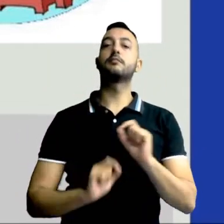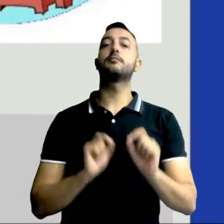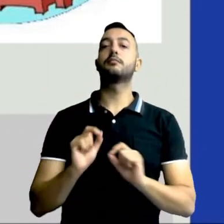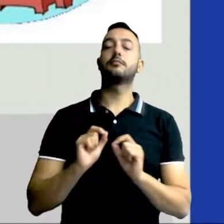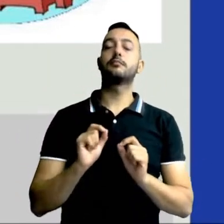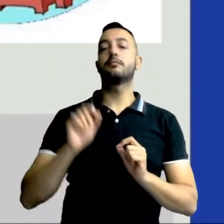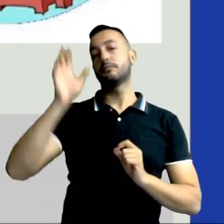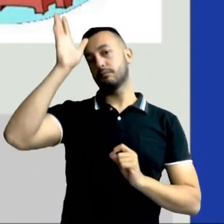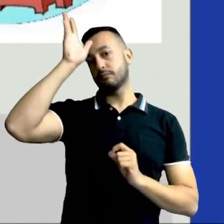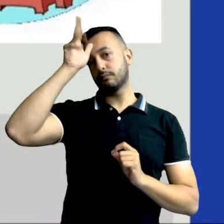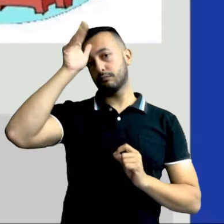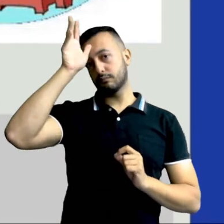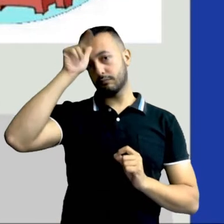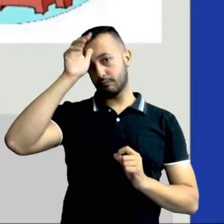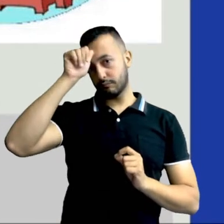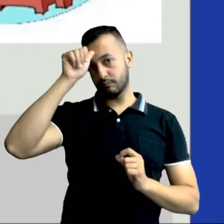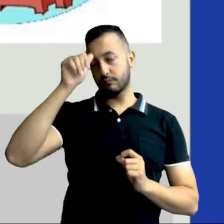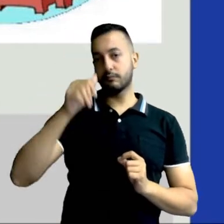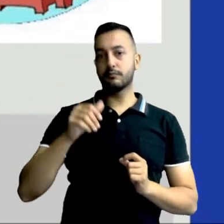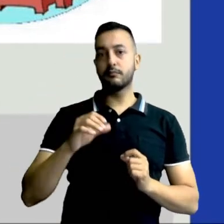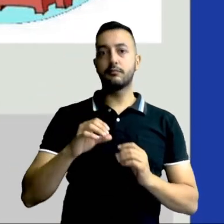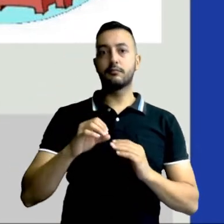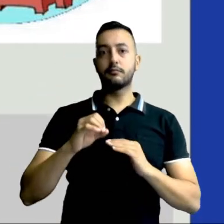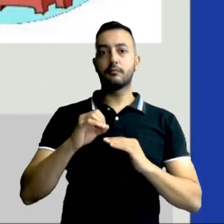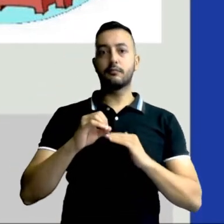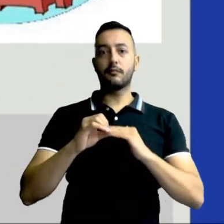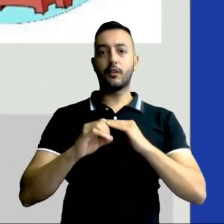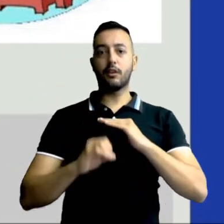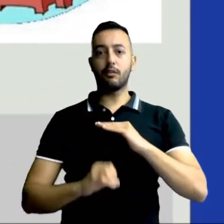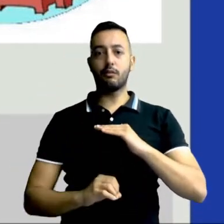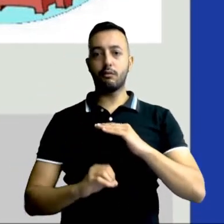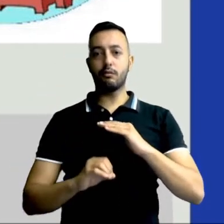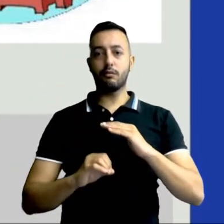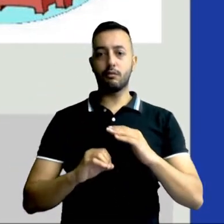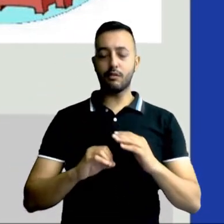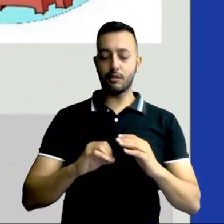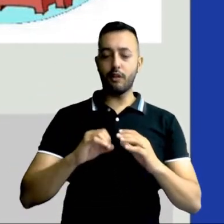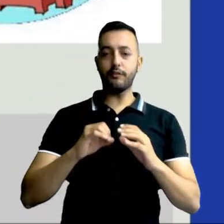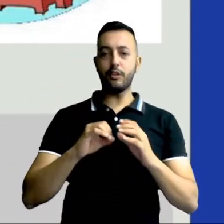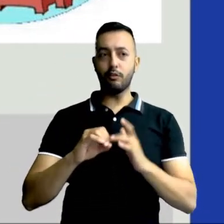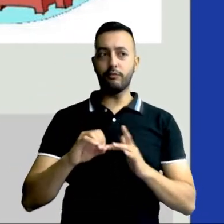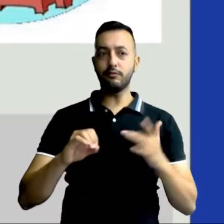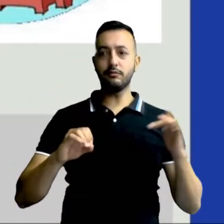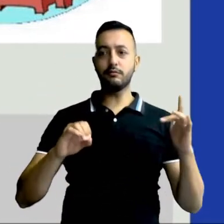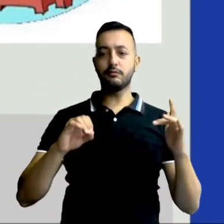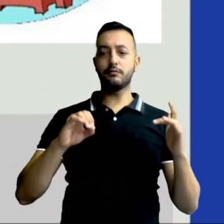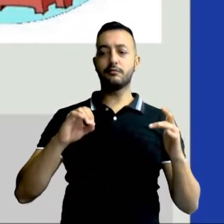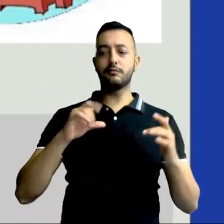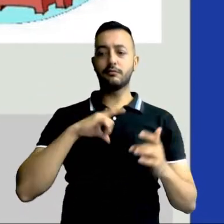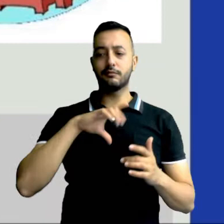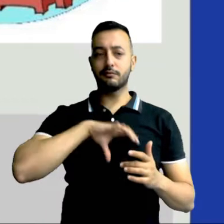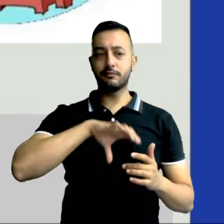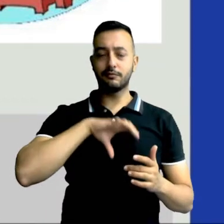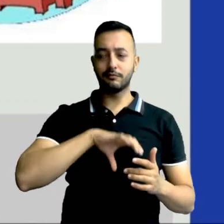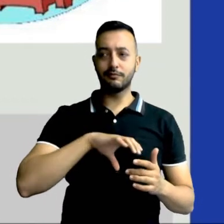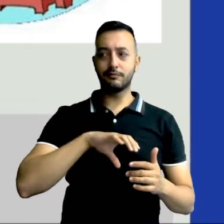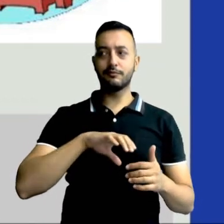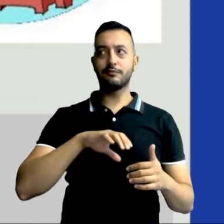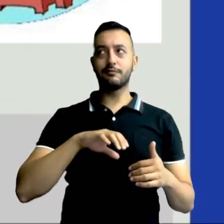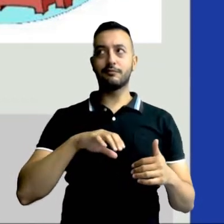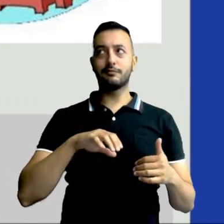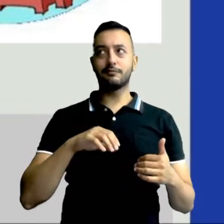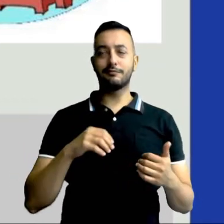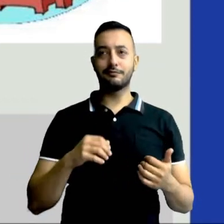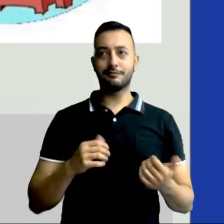o que a galinha dos ovos de ovo de da da Metrópole né que é Portugal Então tá o rei aqui né